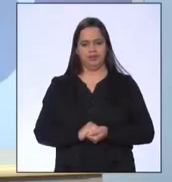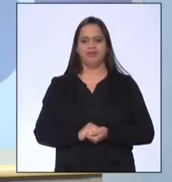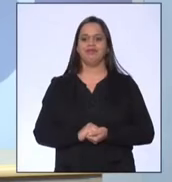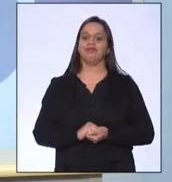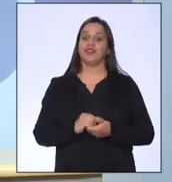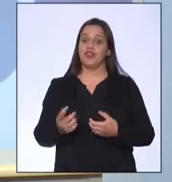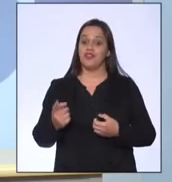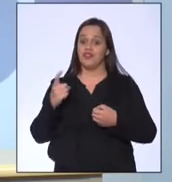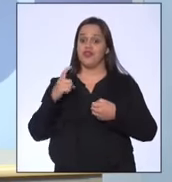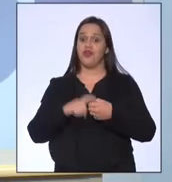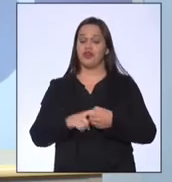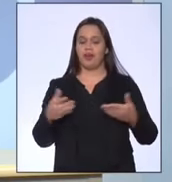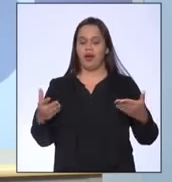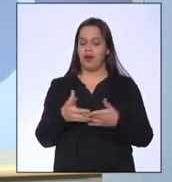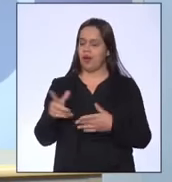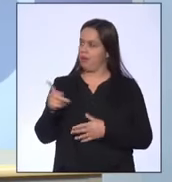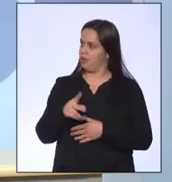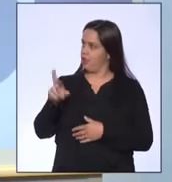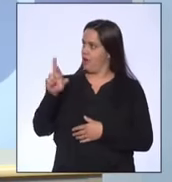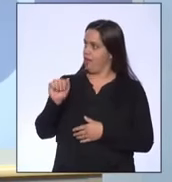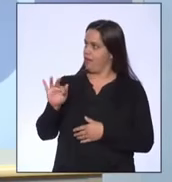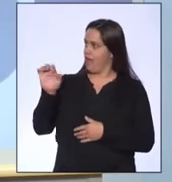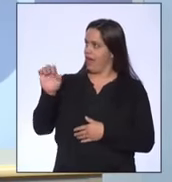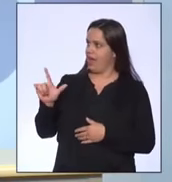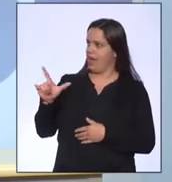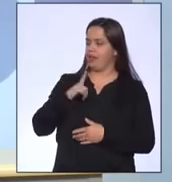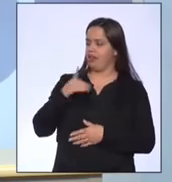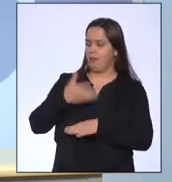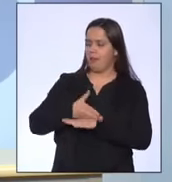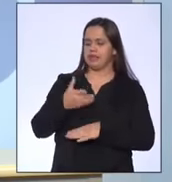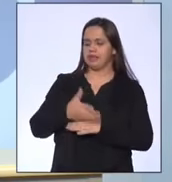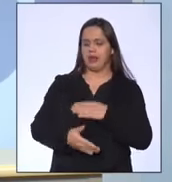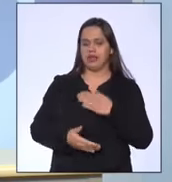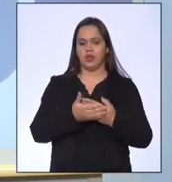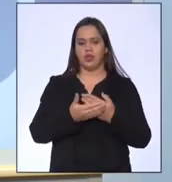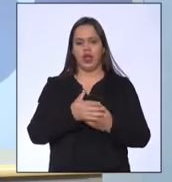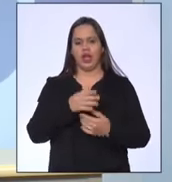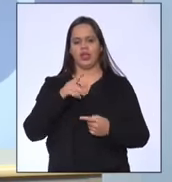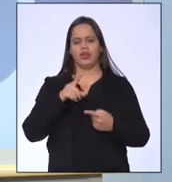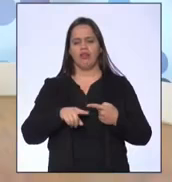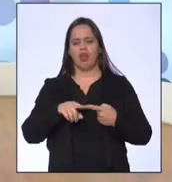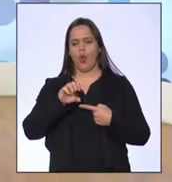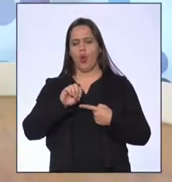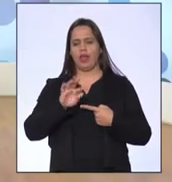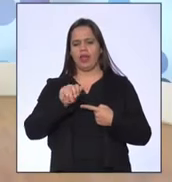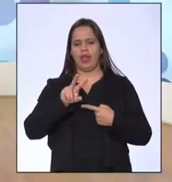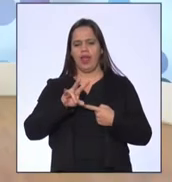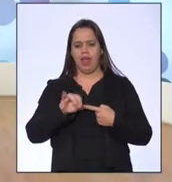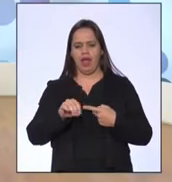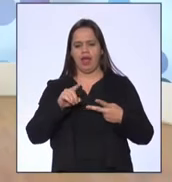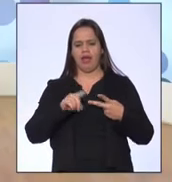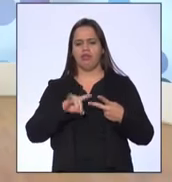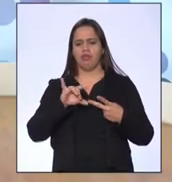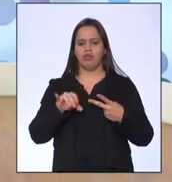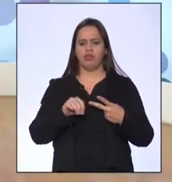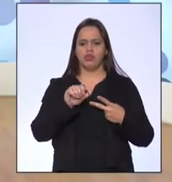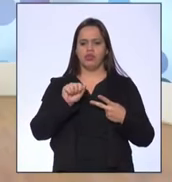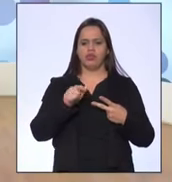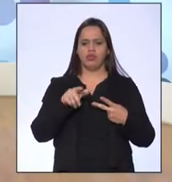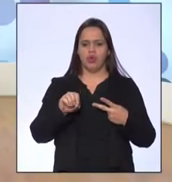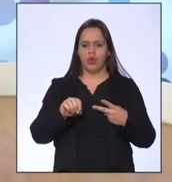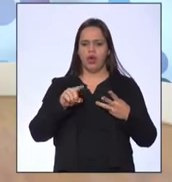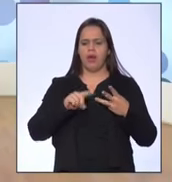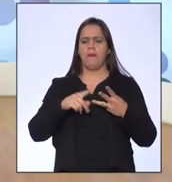Retornamos aqui, professor Rafael. Tivemos a participação de alguns alunos, o Otávio, o João, né? Muito bom.